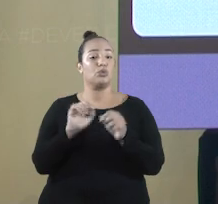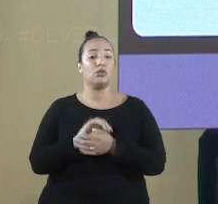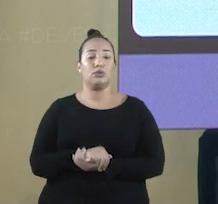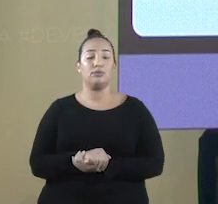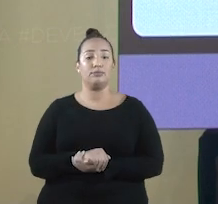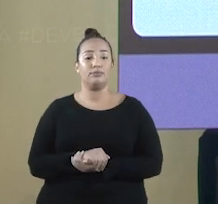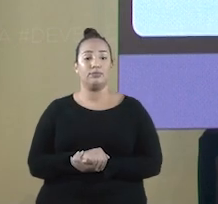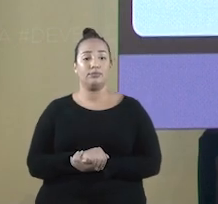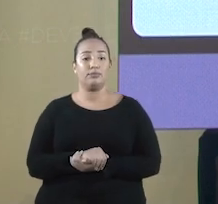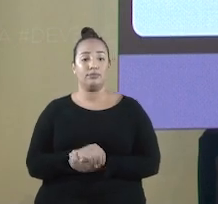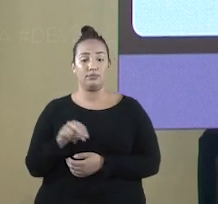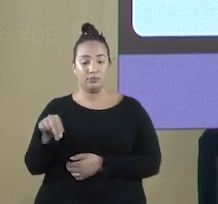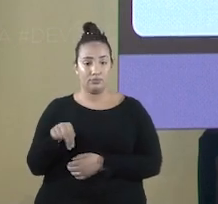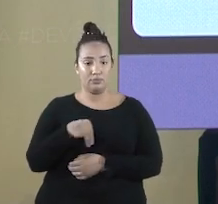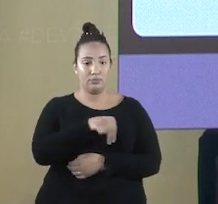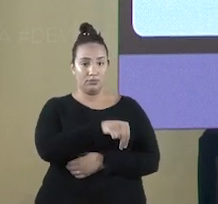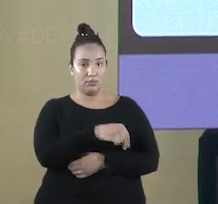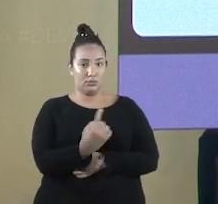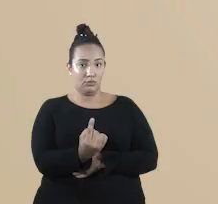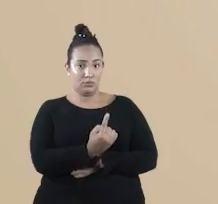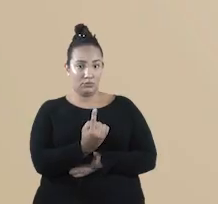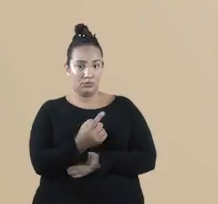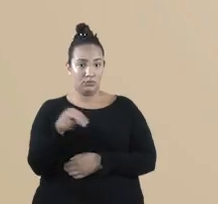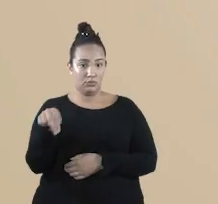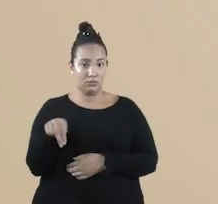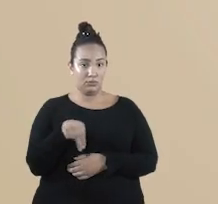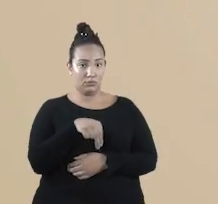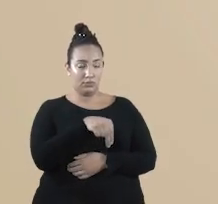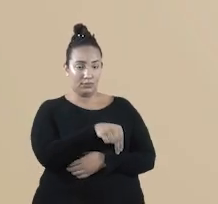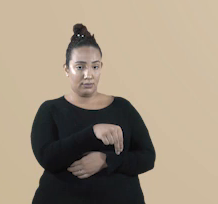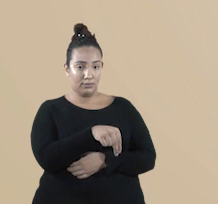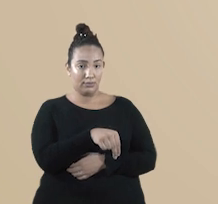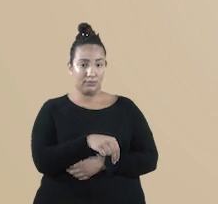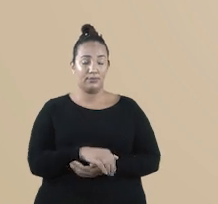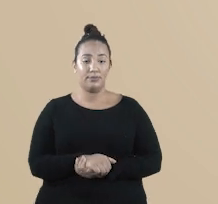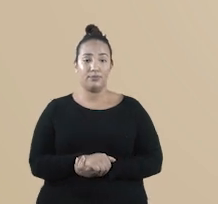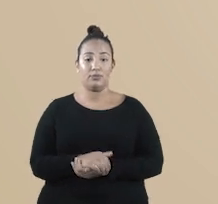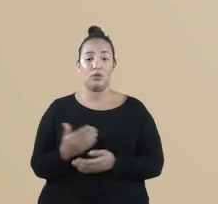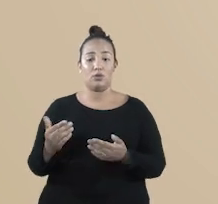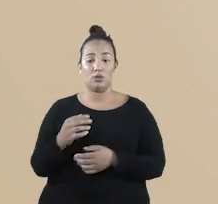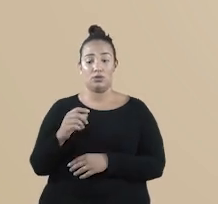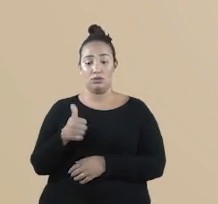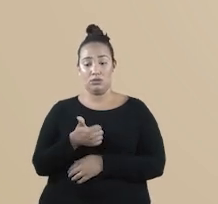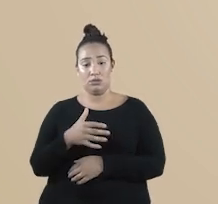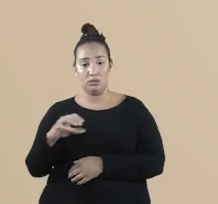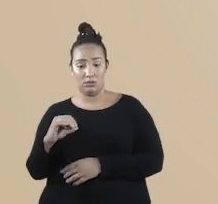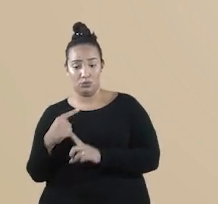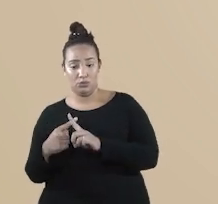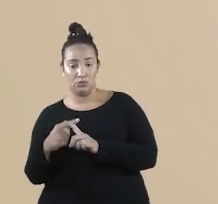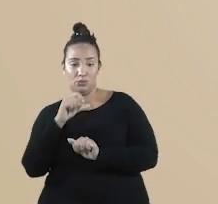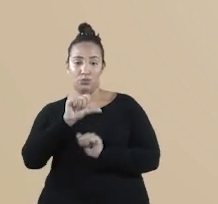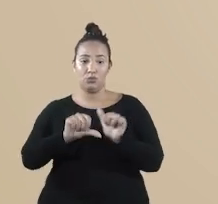fazemos agora? Vamos isolar o N. Então, isolando o N, vamos passar o 100 que está